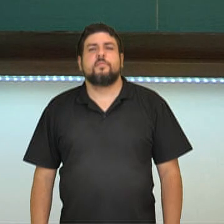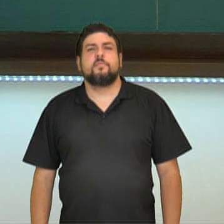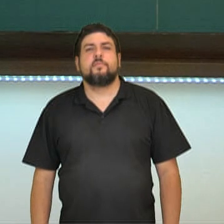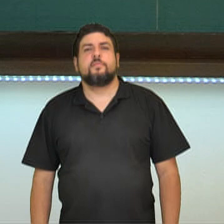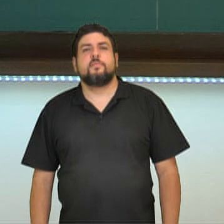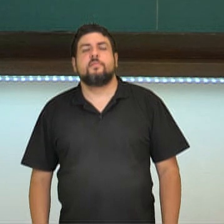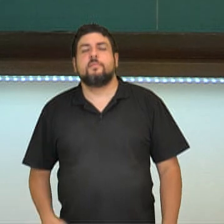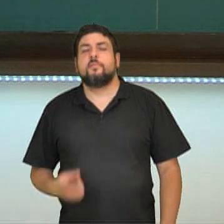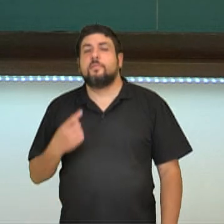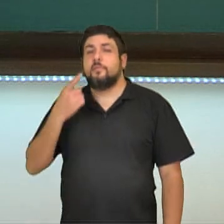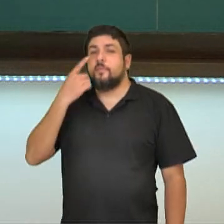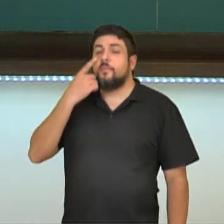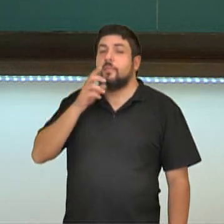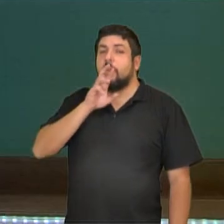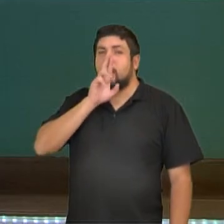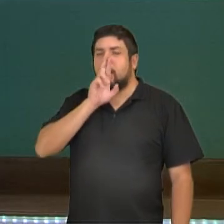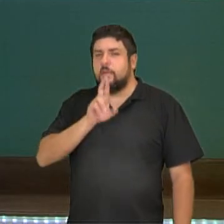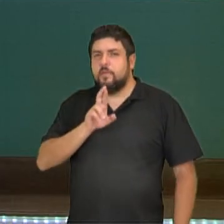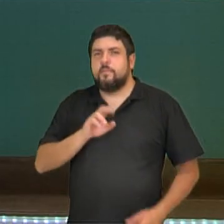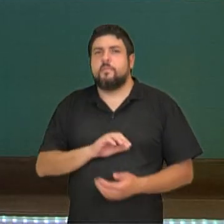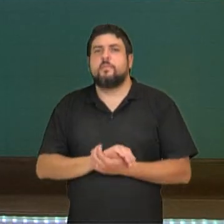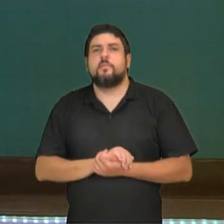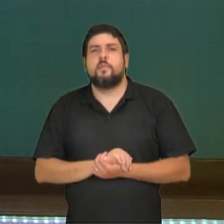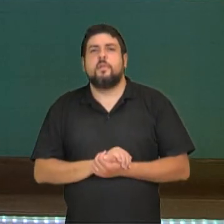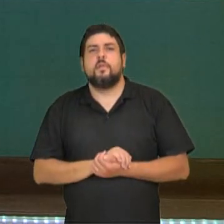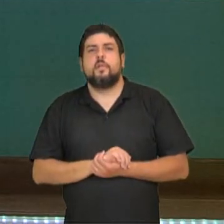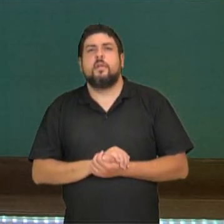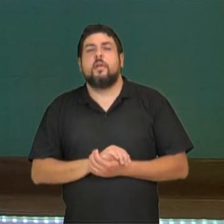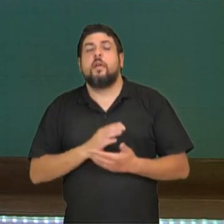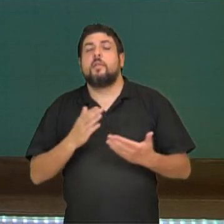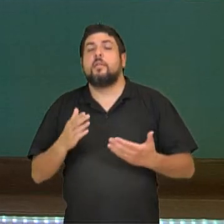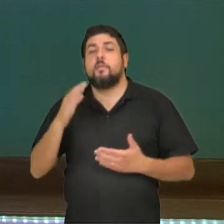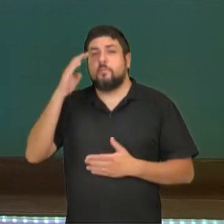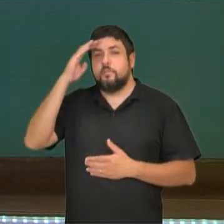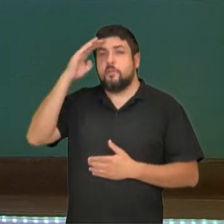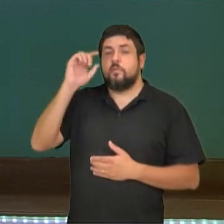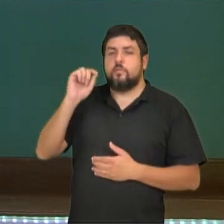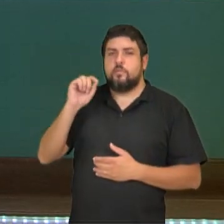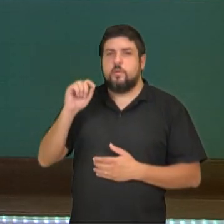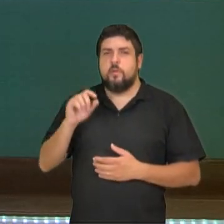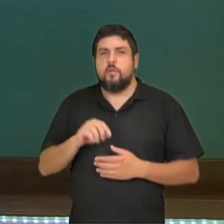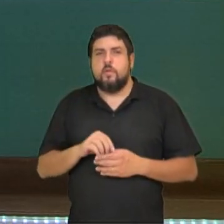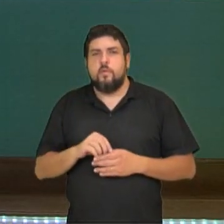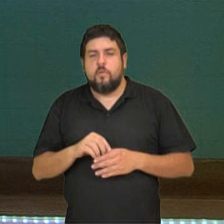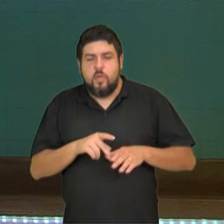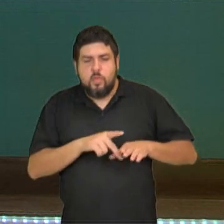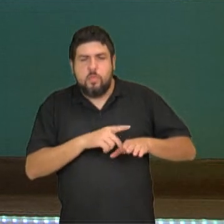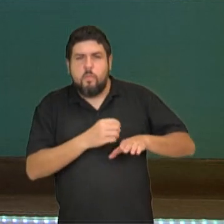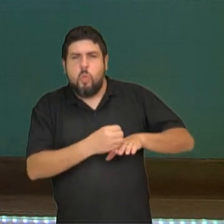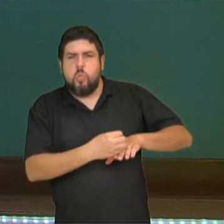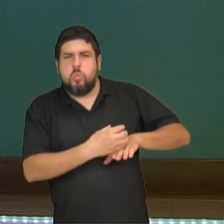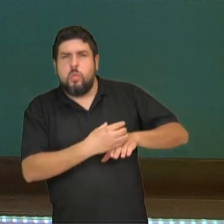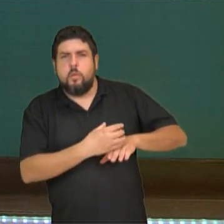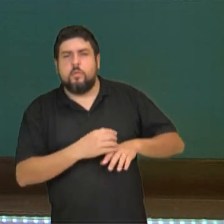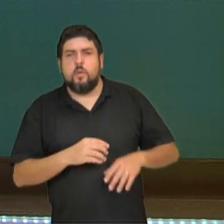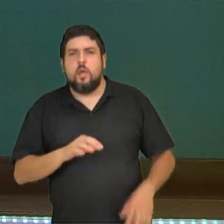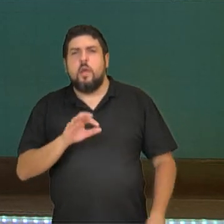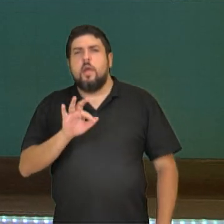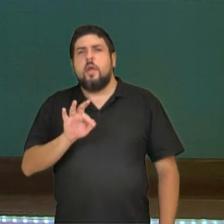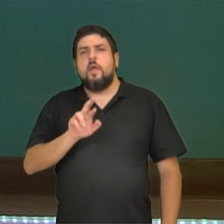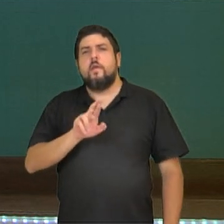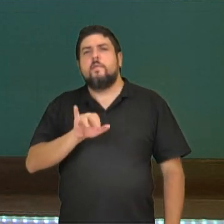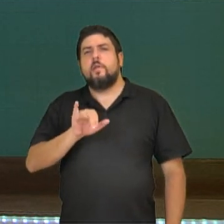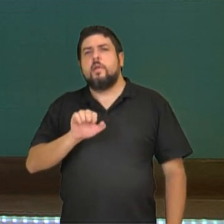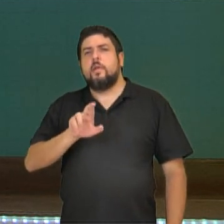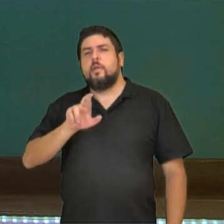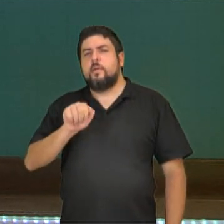Vamos ver a resposta correta desse exercício? Então, o tema central é o pé de atleta, frieira. Primeiro, a gente tem que saber quem